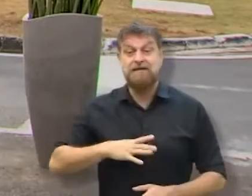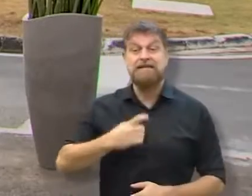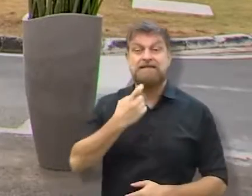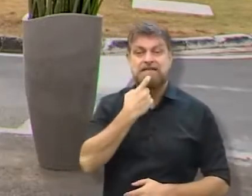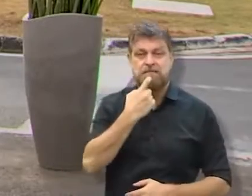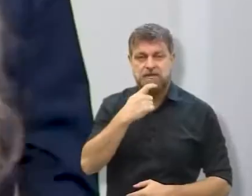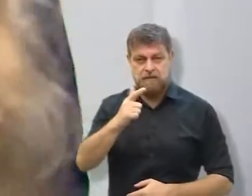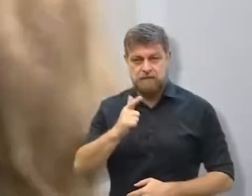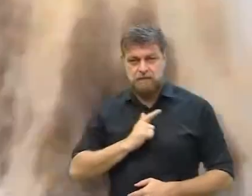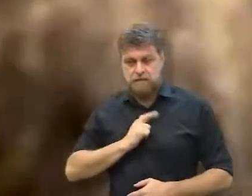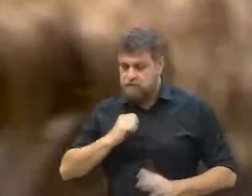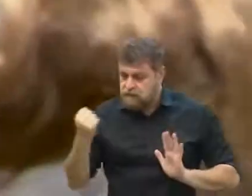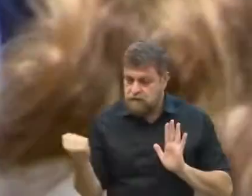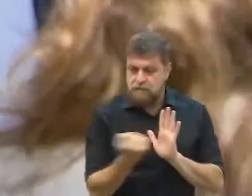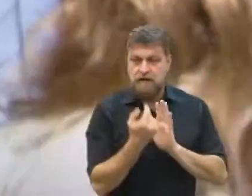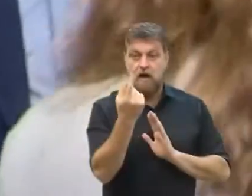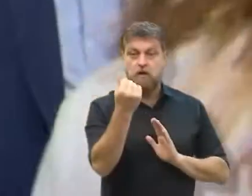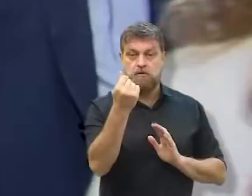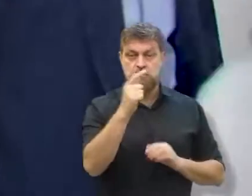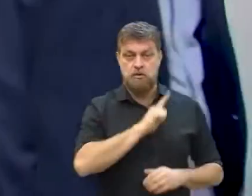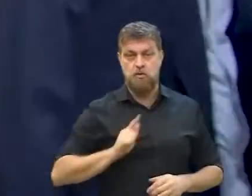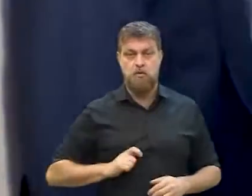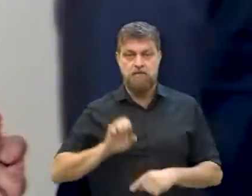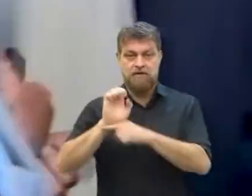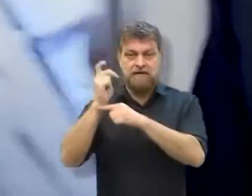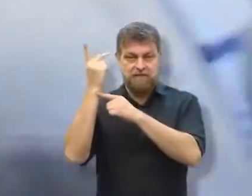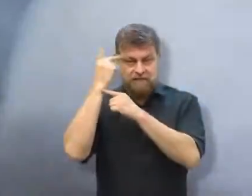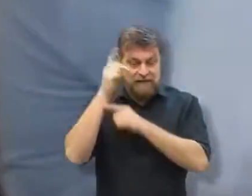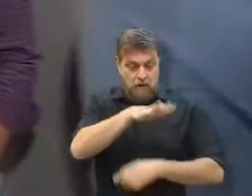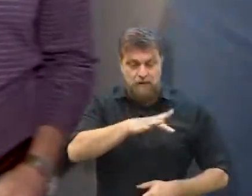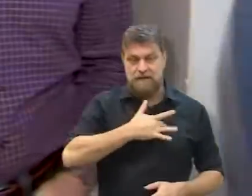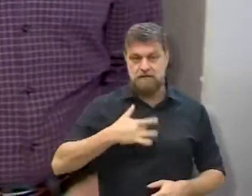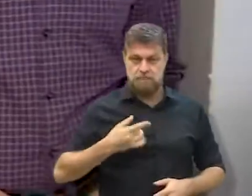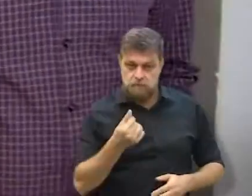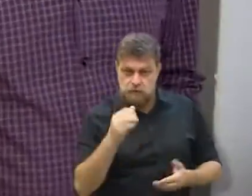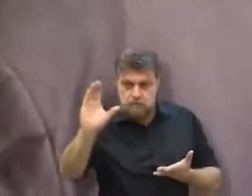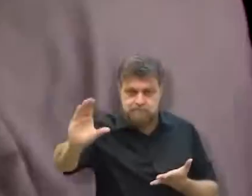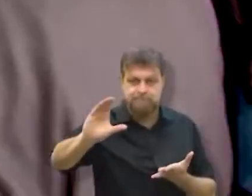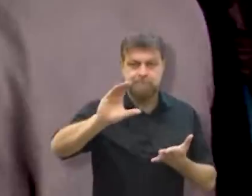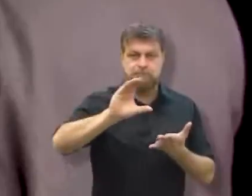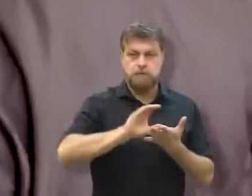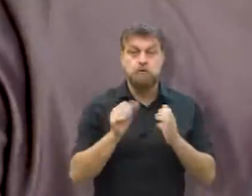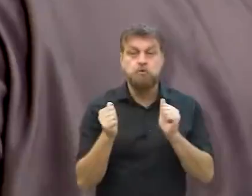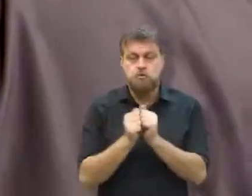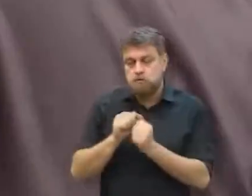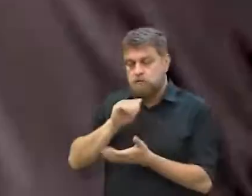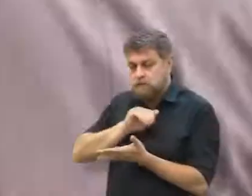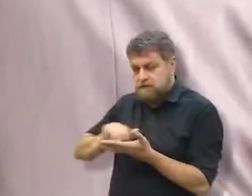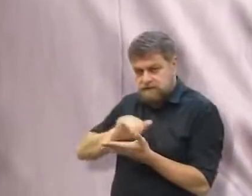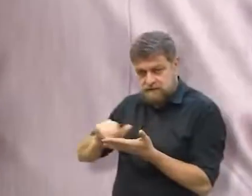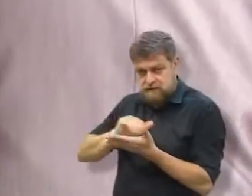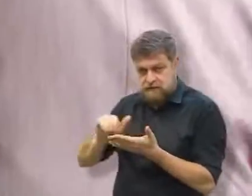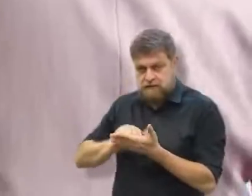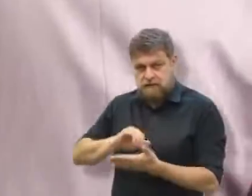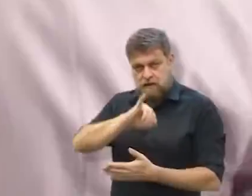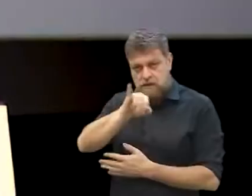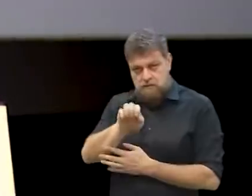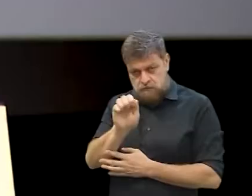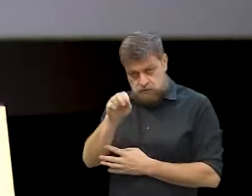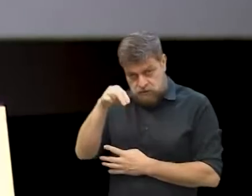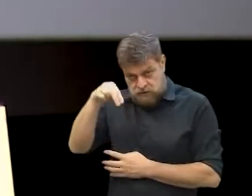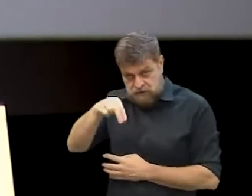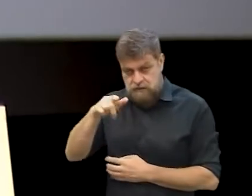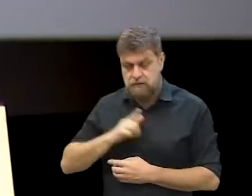PUC de Campinas, marca um novo repasse do Estado à área da saúde. Acompanhado do secretário do